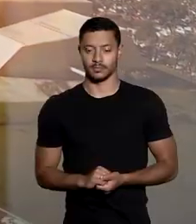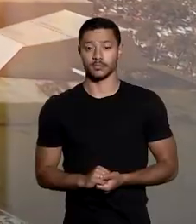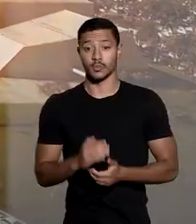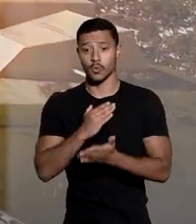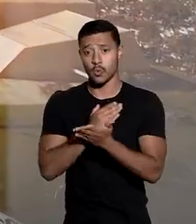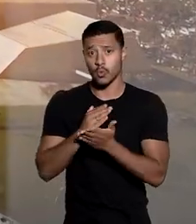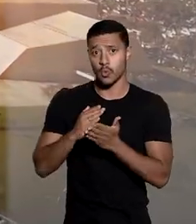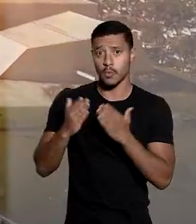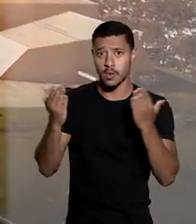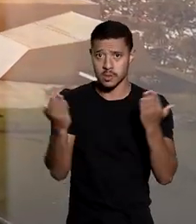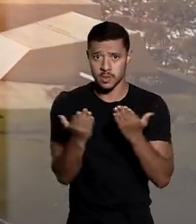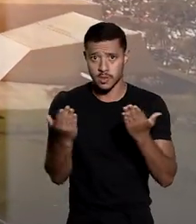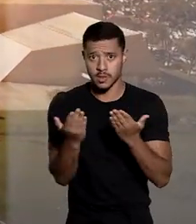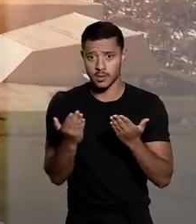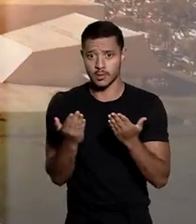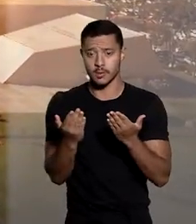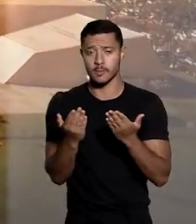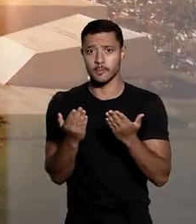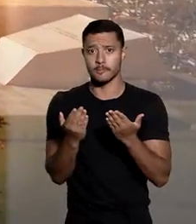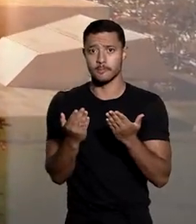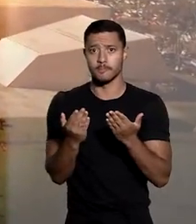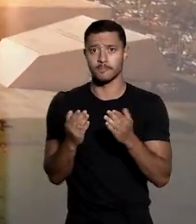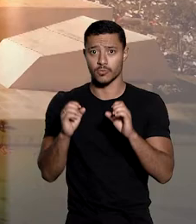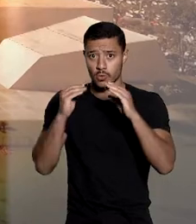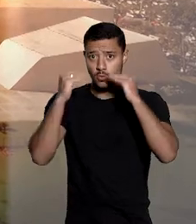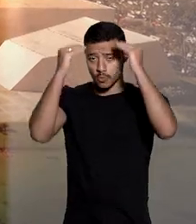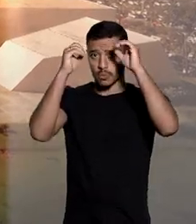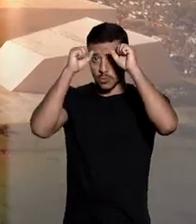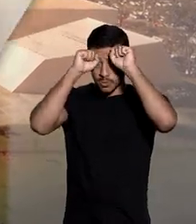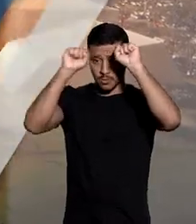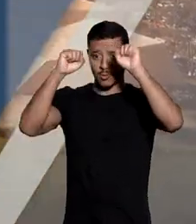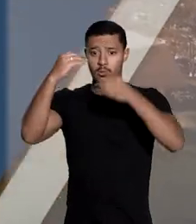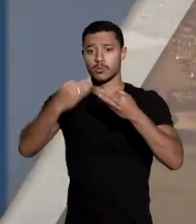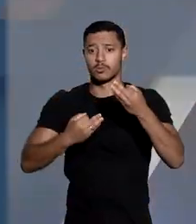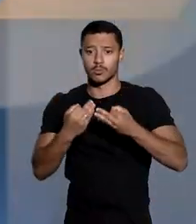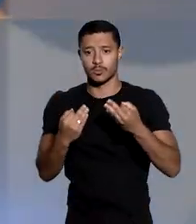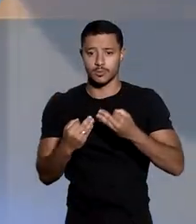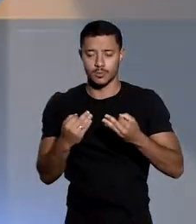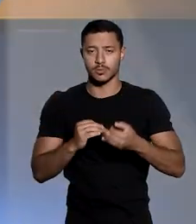Começa agora o programa do Superior Tribunal de Justiça.